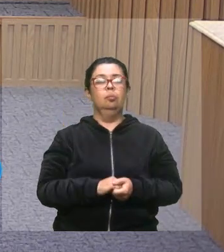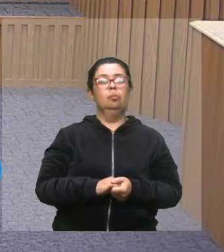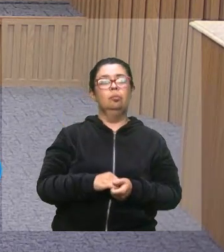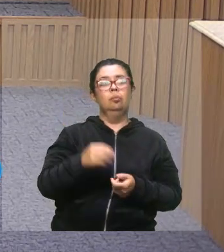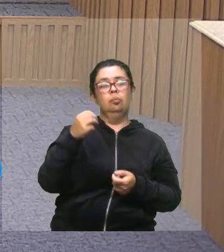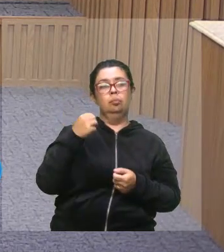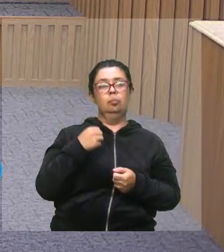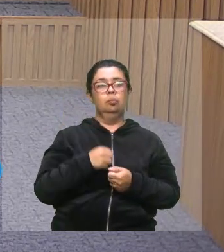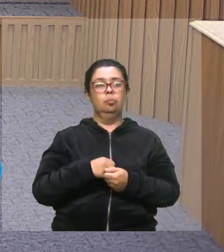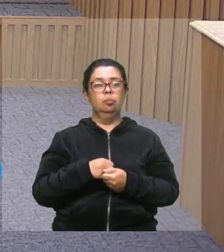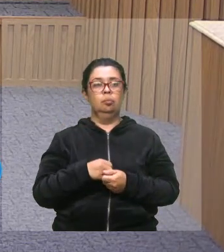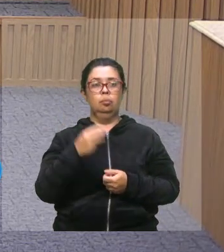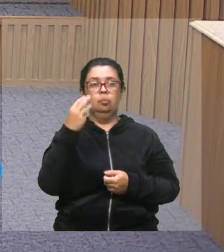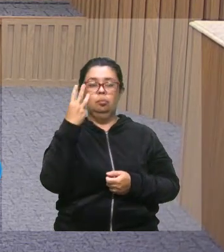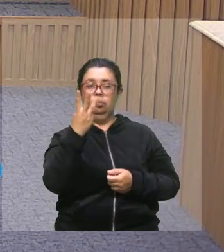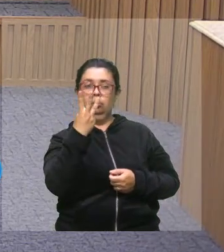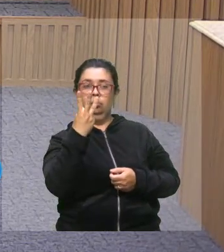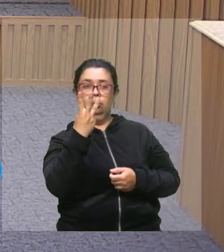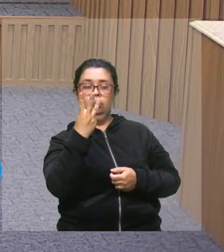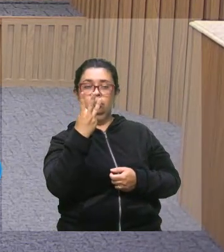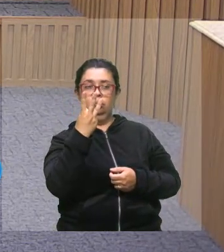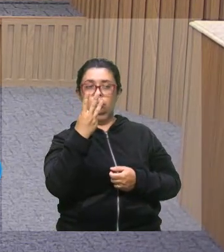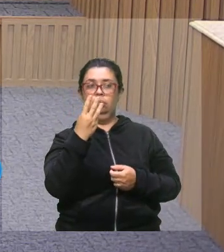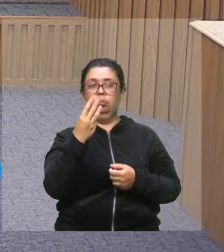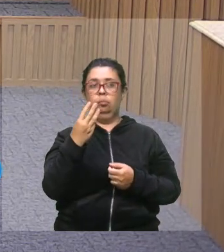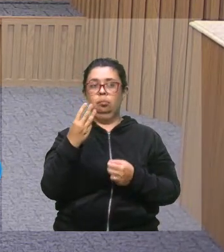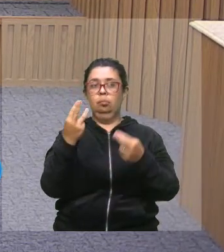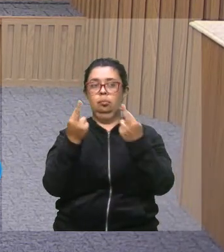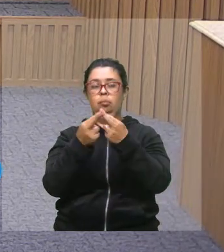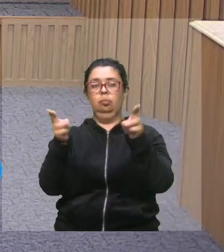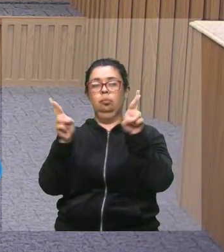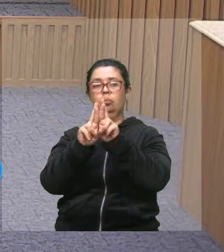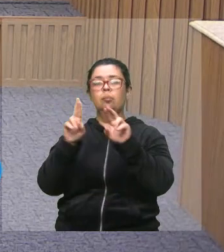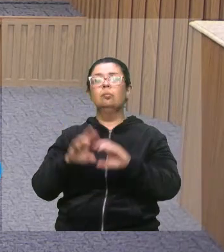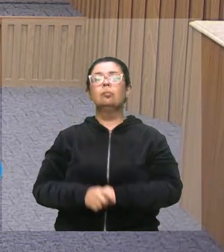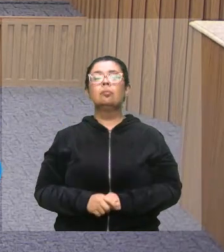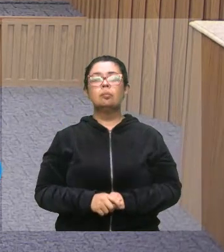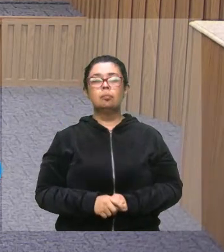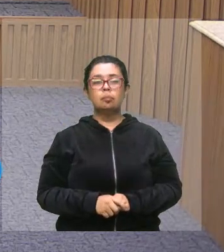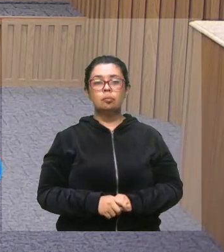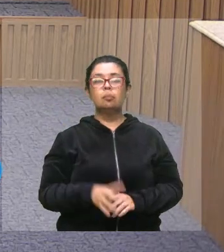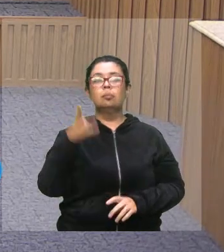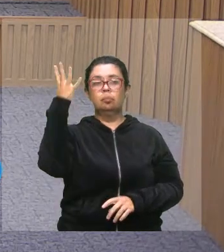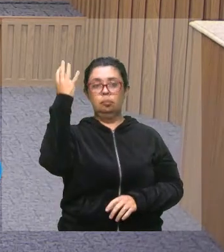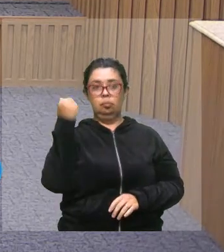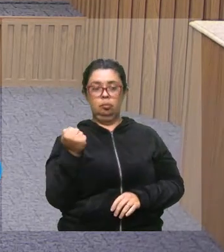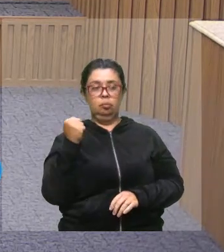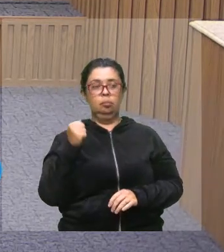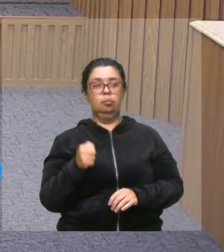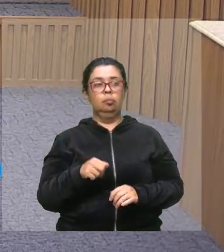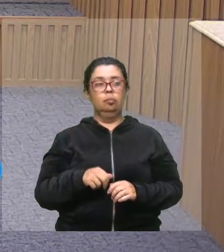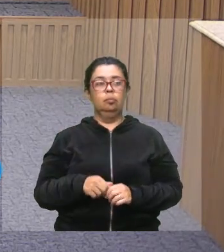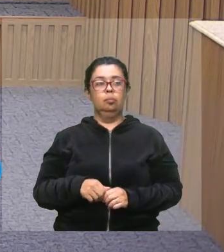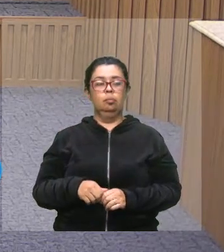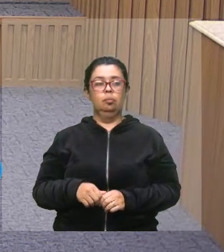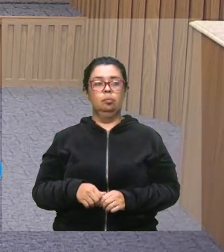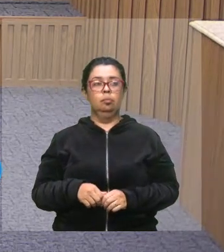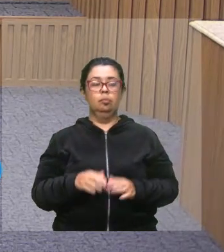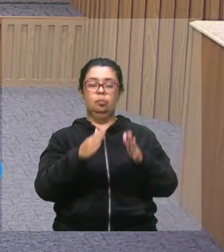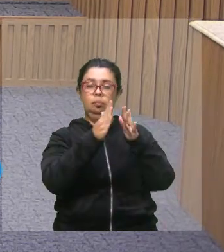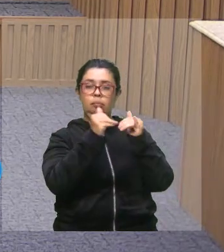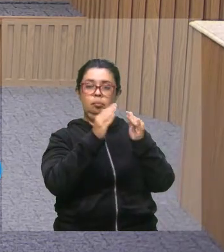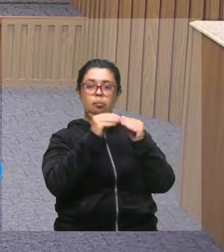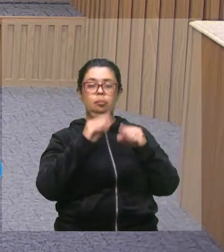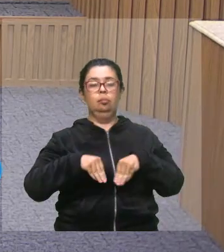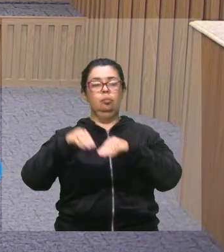32/2024 do Poder Executivo. Por quantas? 2 sessões, vereador? 3 sessões. Os que forem favoráveis ao requerimento de adiamento do